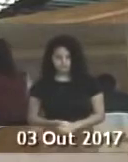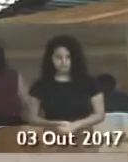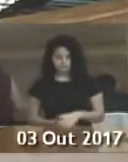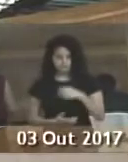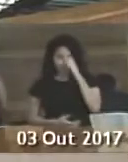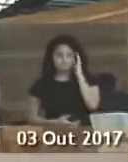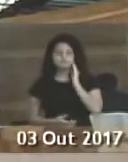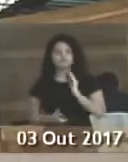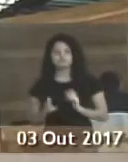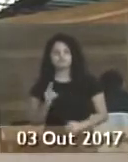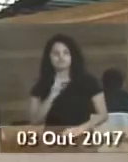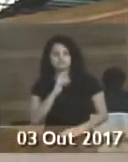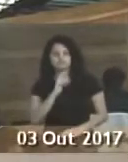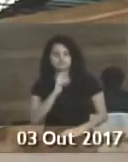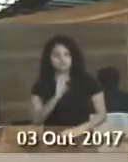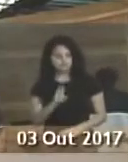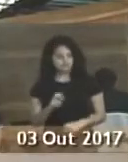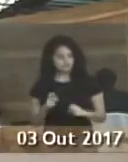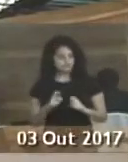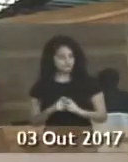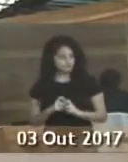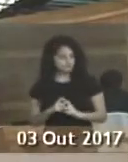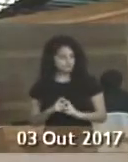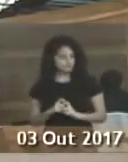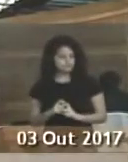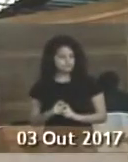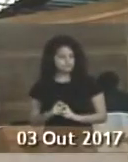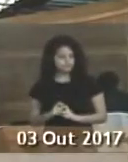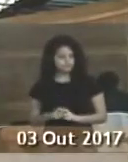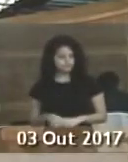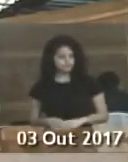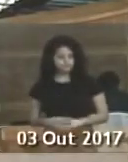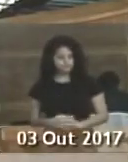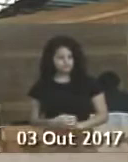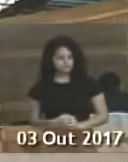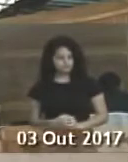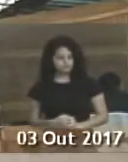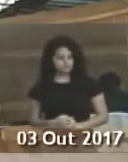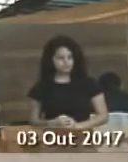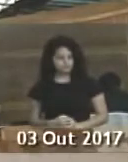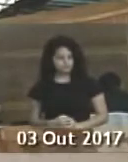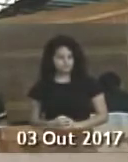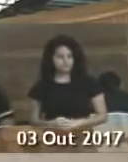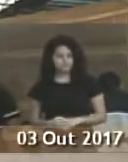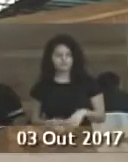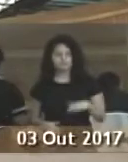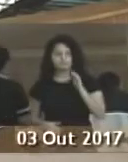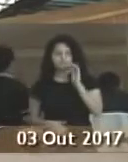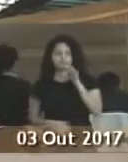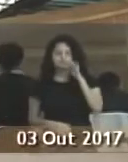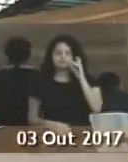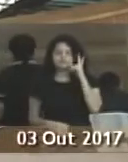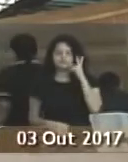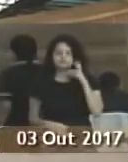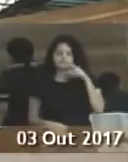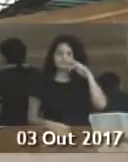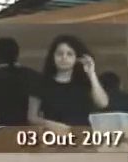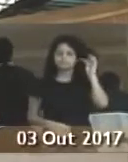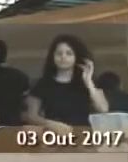ao requerimento 974/17, de autoria deste vereador. Matéria de vereador Flavinho. Projeto de decreto legislativo